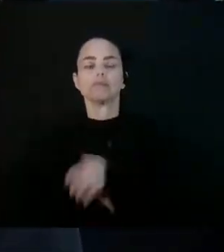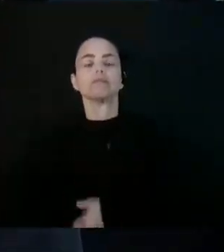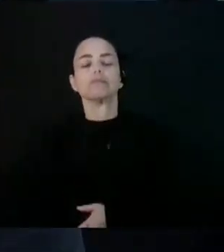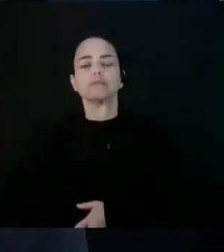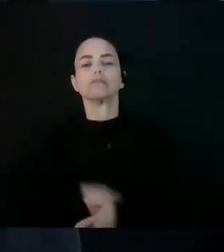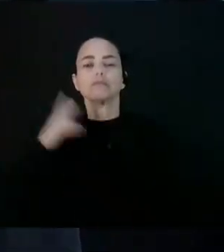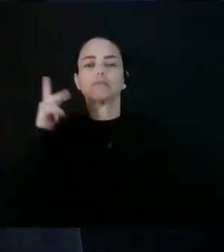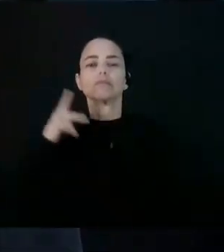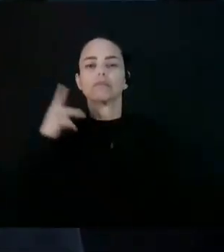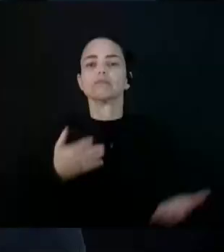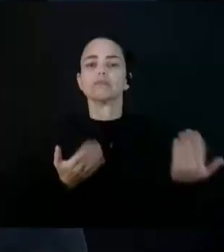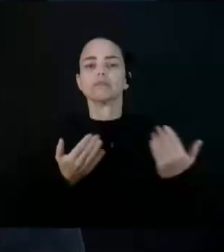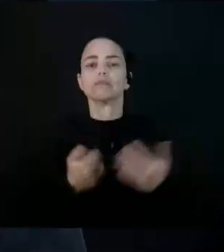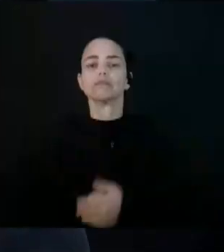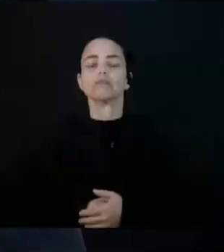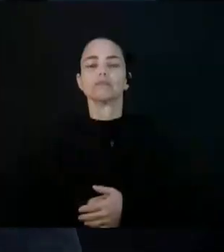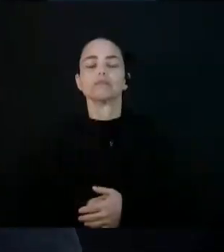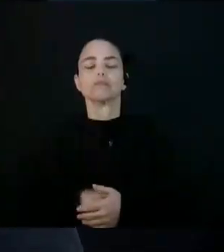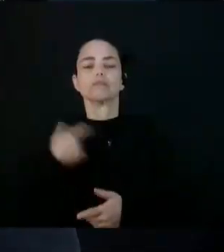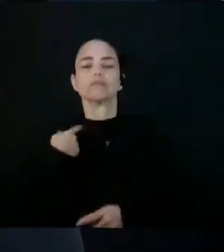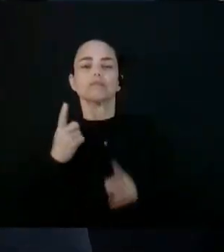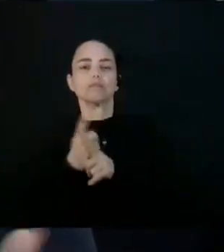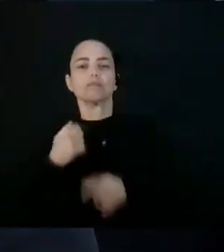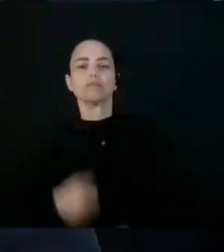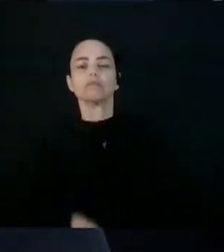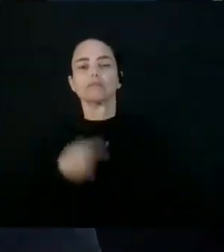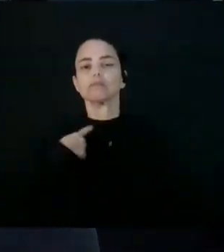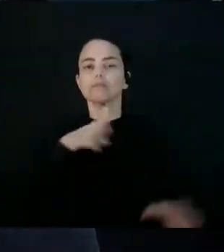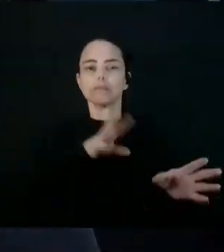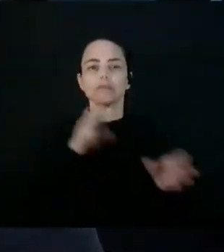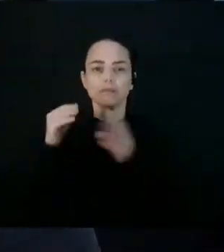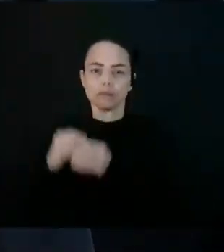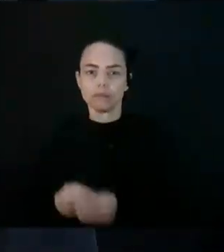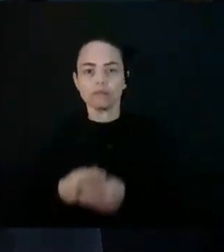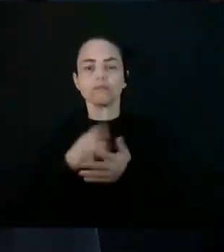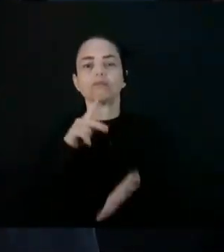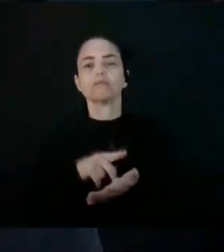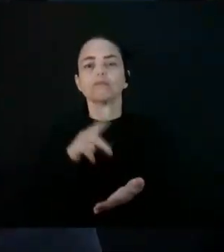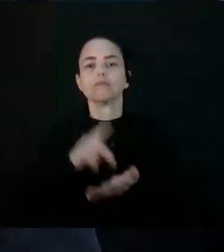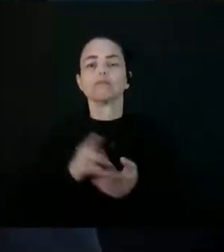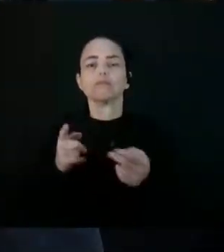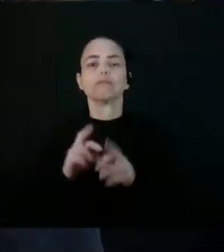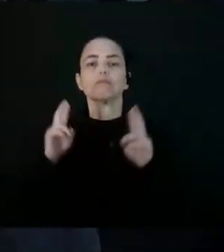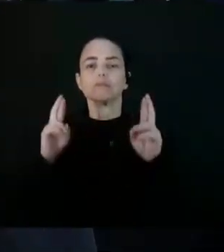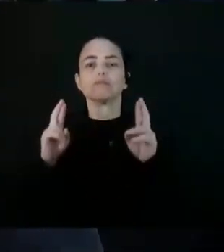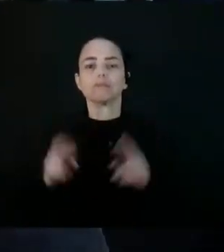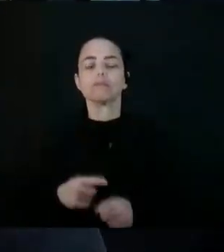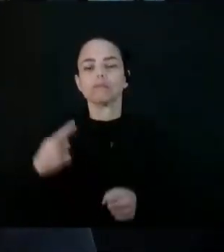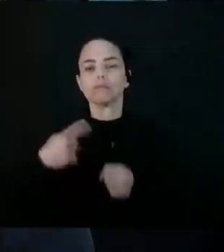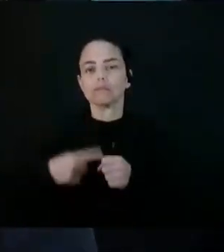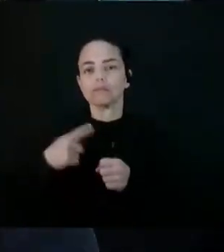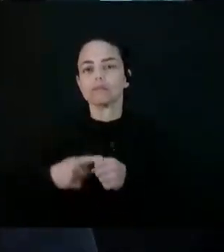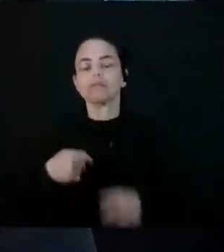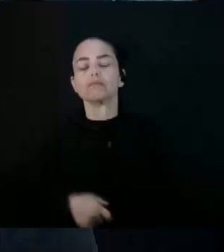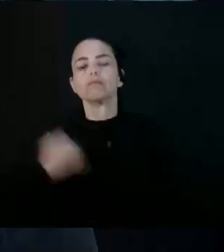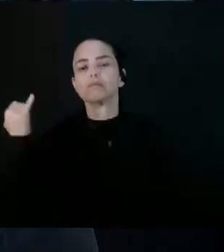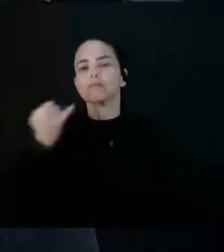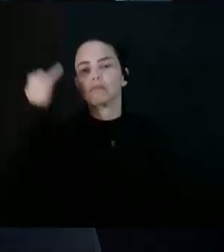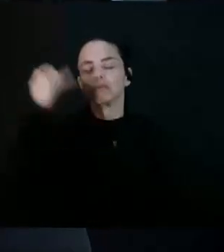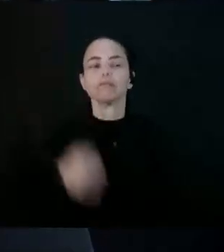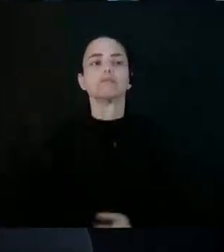Jovem vai ao encontro disso, né? Então, trazer a realidade da perspectiva de cidade, qual a importância dessa